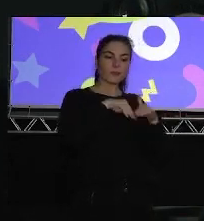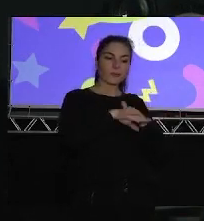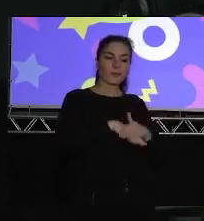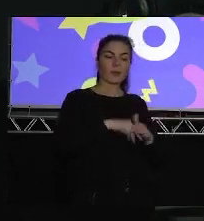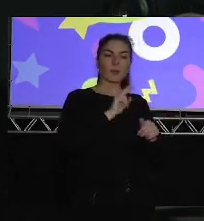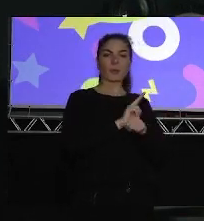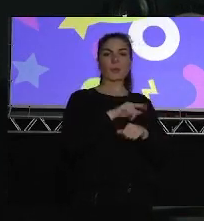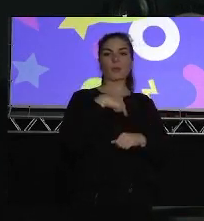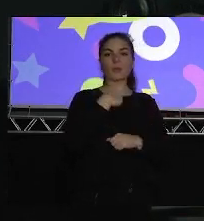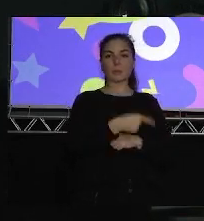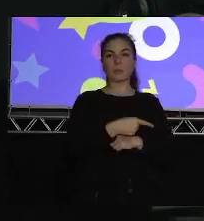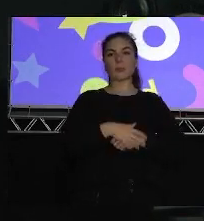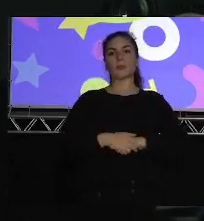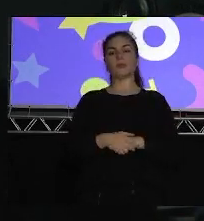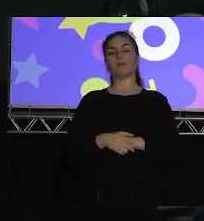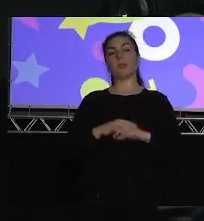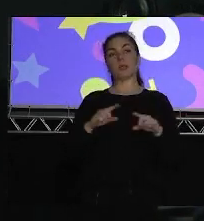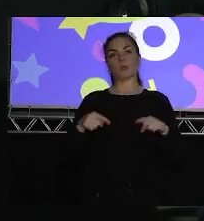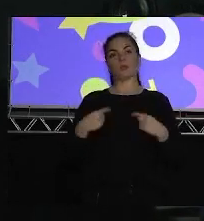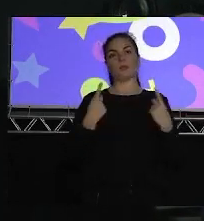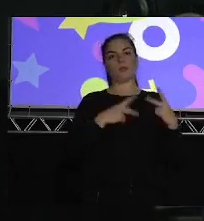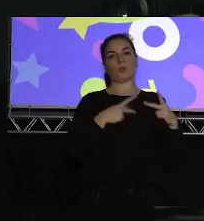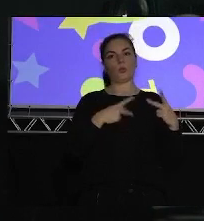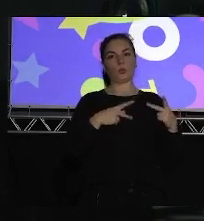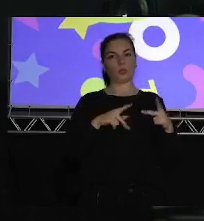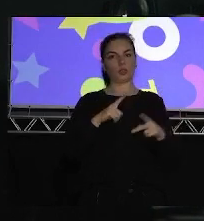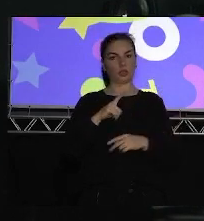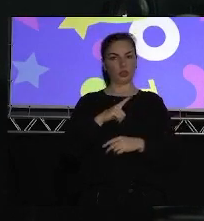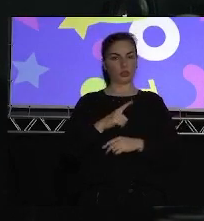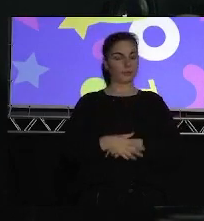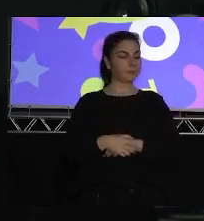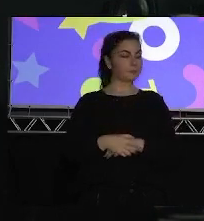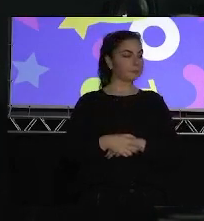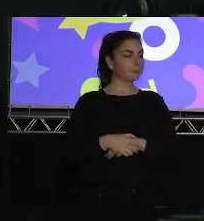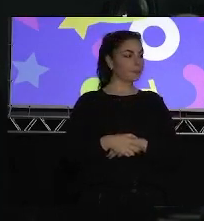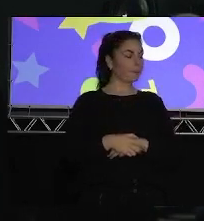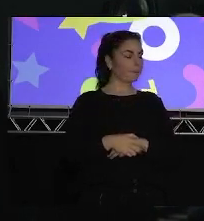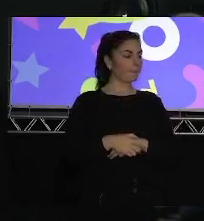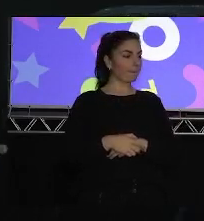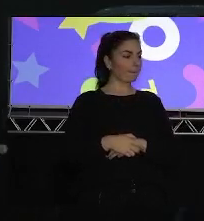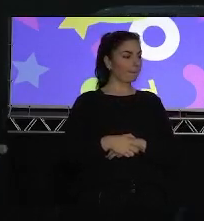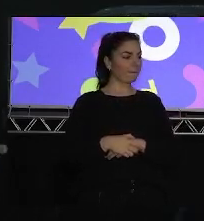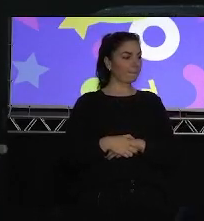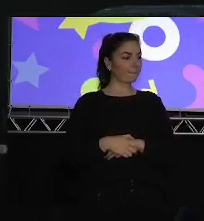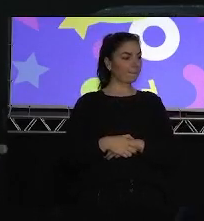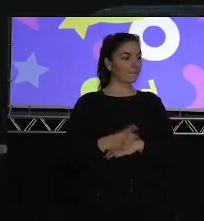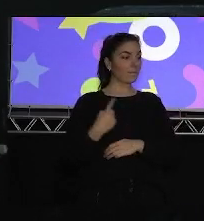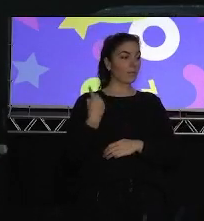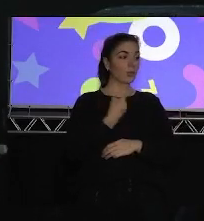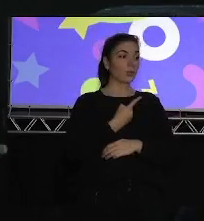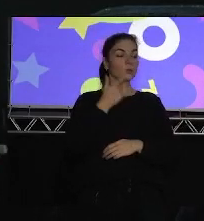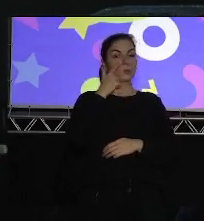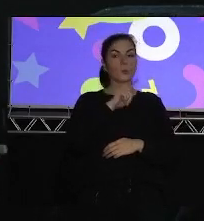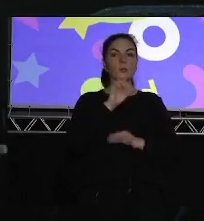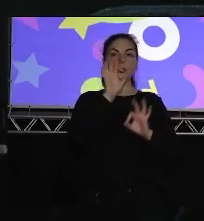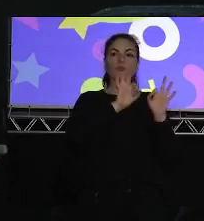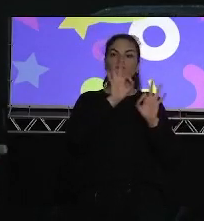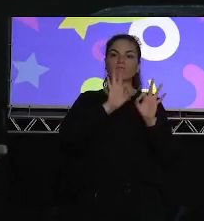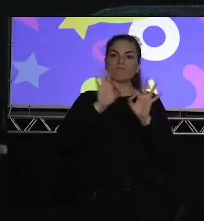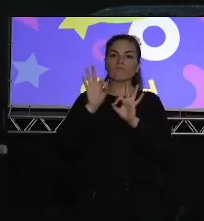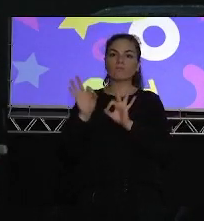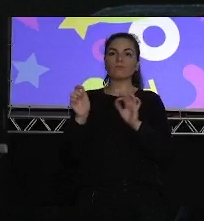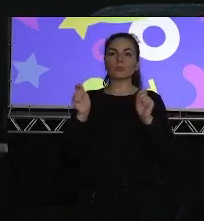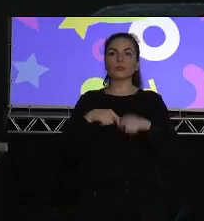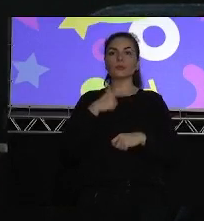depois. Então, eram alguns desafios que eles tinham. E aí, a gente desenhou um possível desejo. O que a gente queria? Olha,